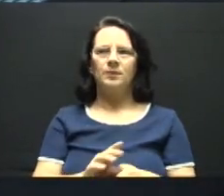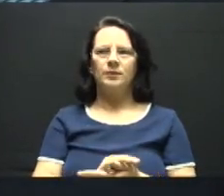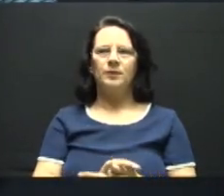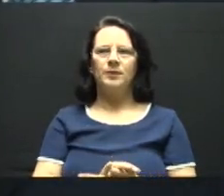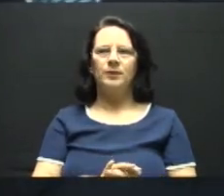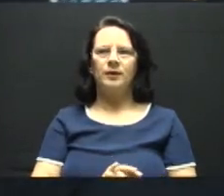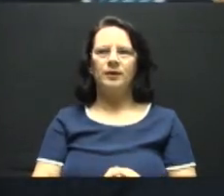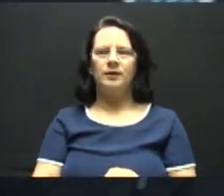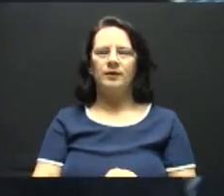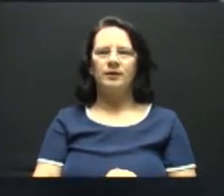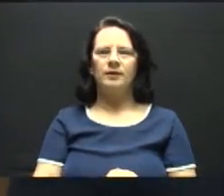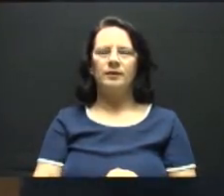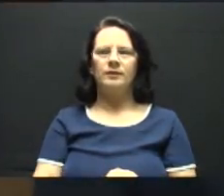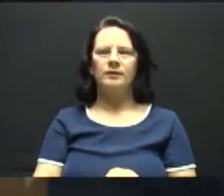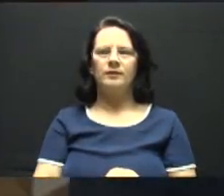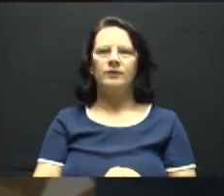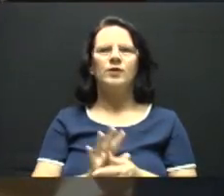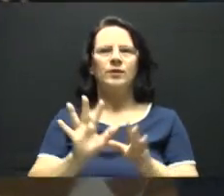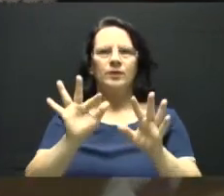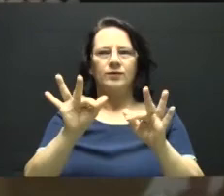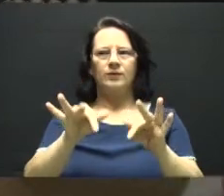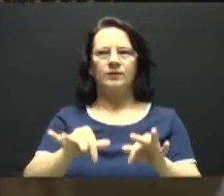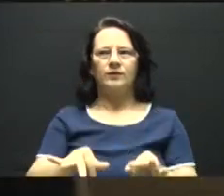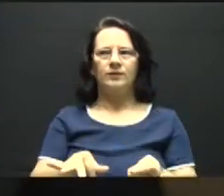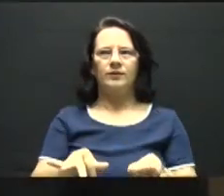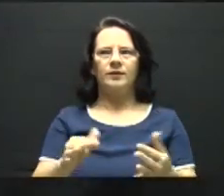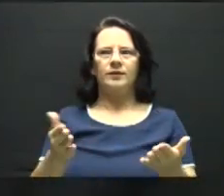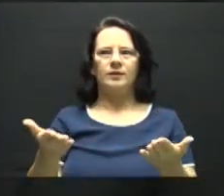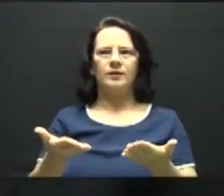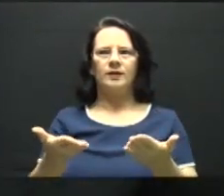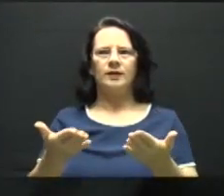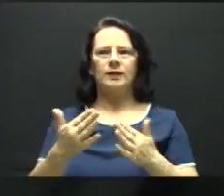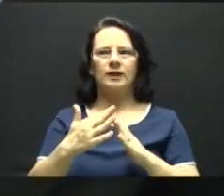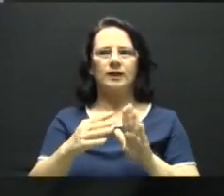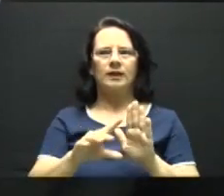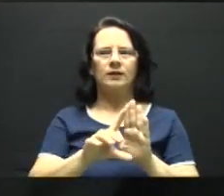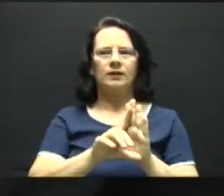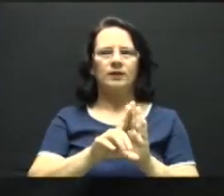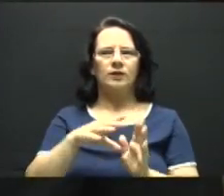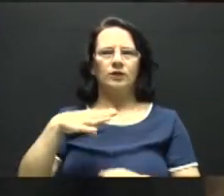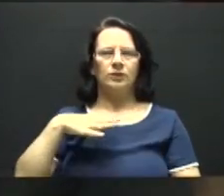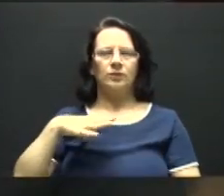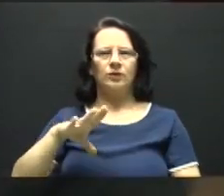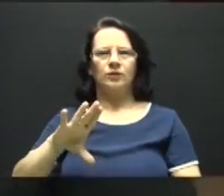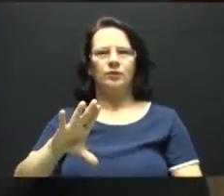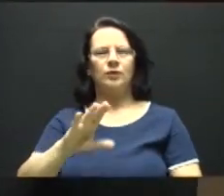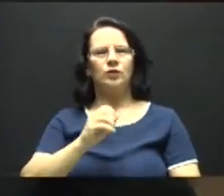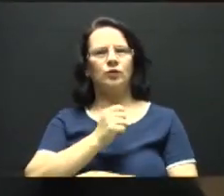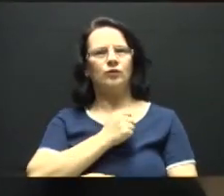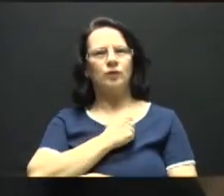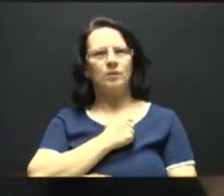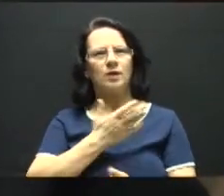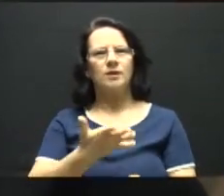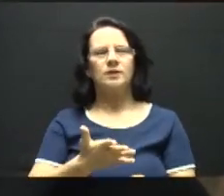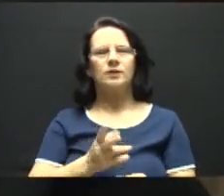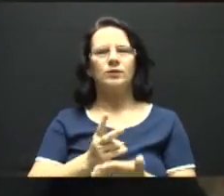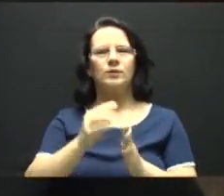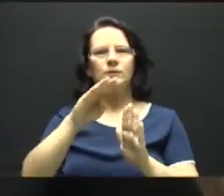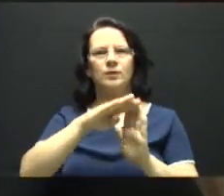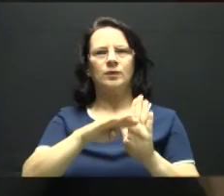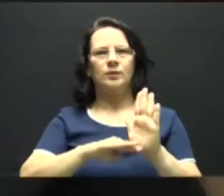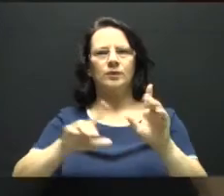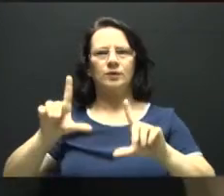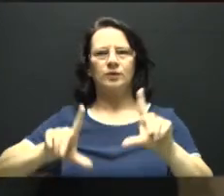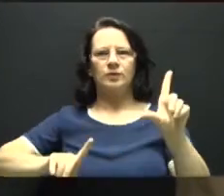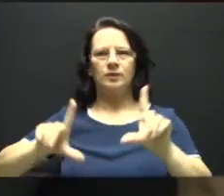bom e vamos ficando por aqui diretamente do plenário da câmara municipal de cubatão a você um forte abraço e continua na programação da